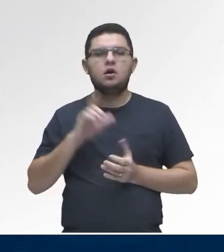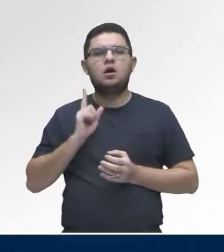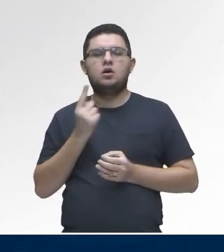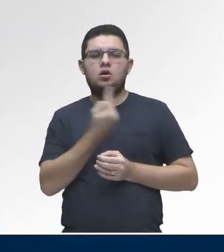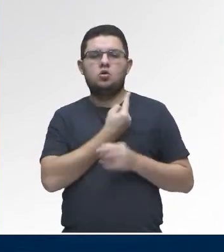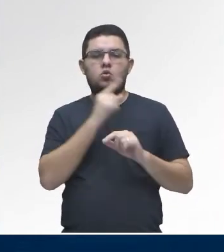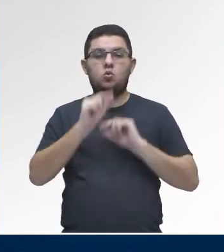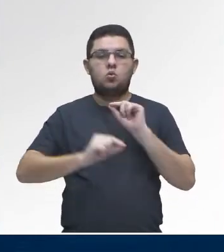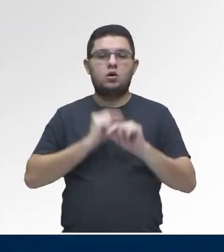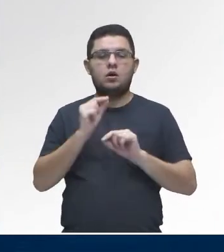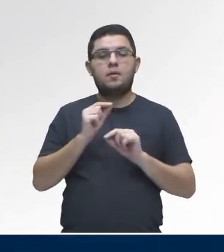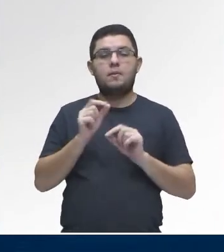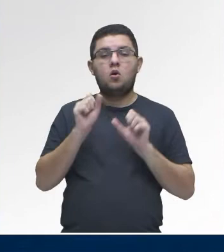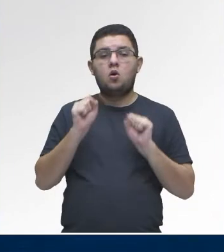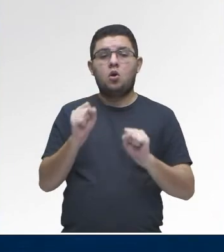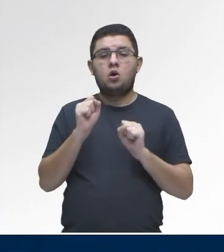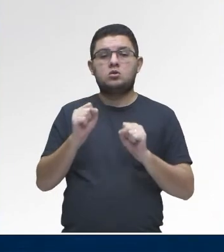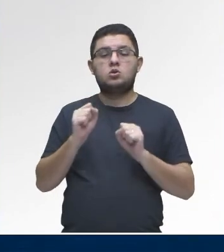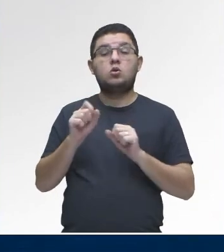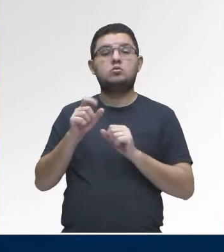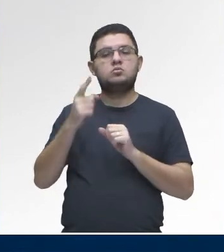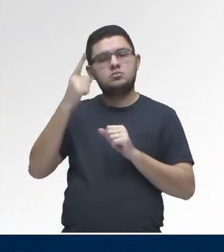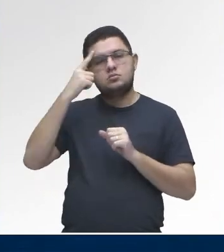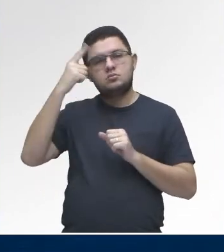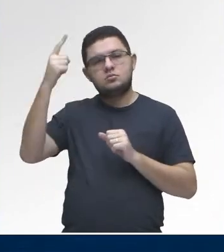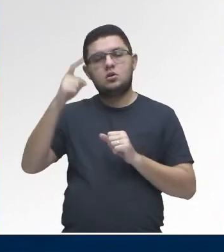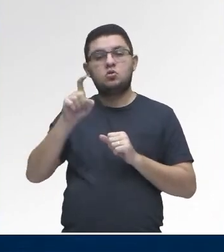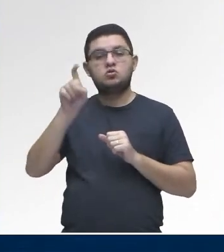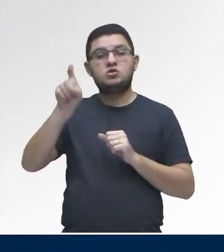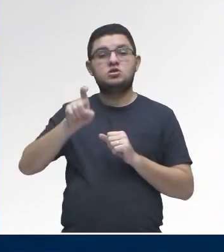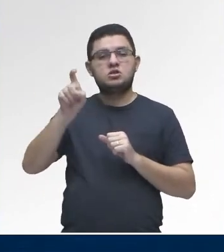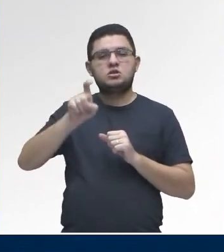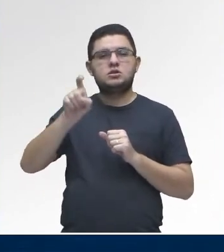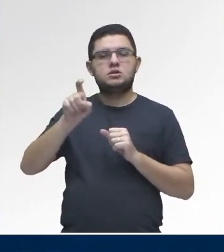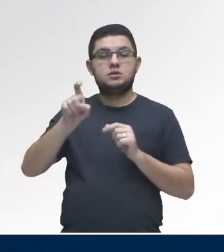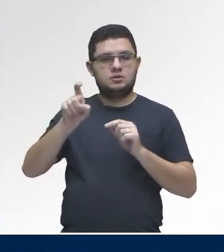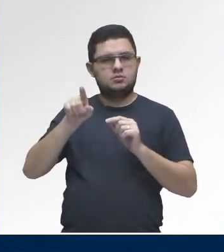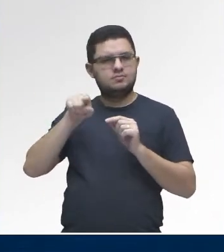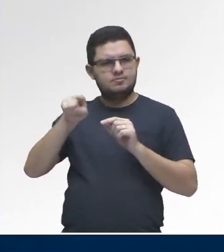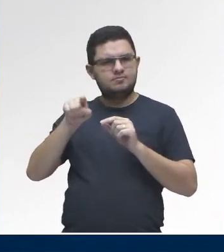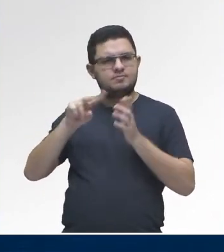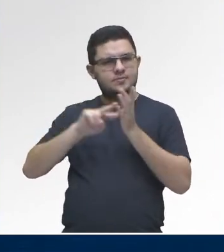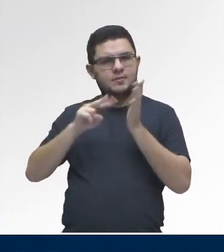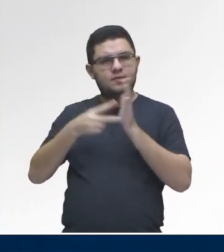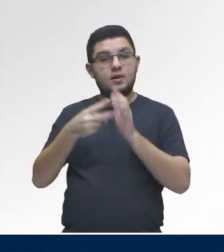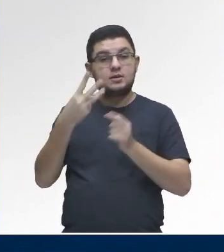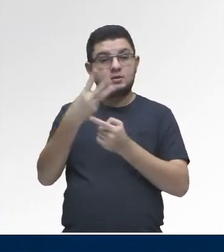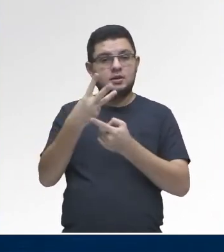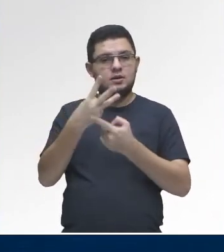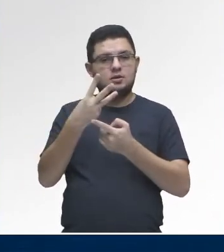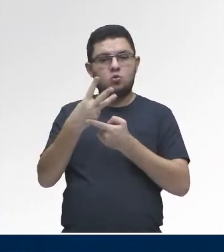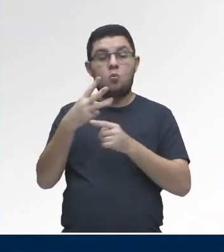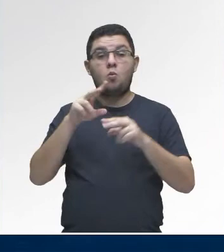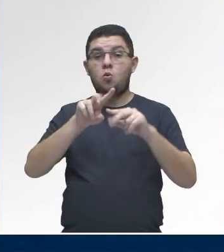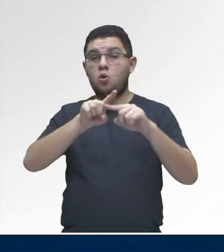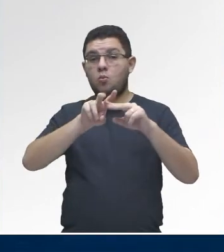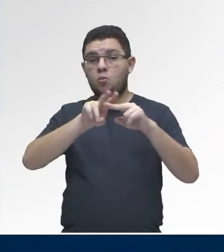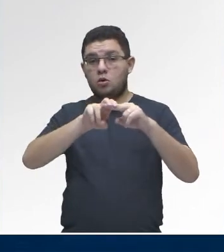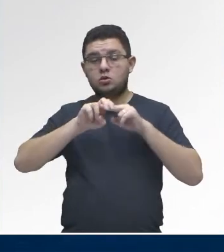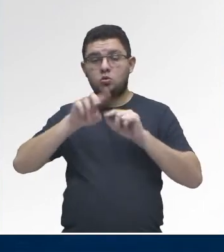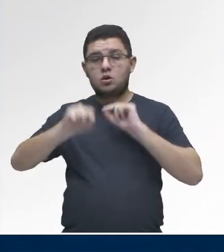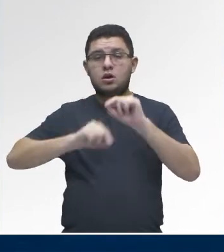aqui numa opção de que o x, ele precisa valer 3, né, porque eu tenho mais 1 para